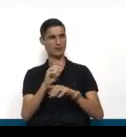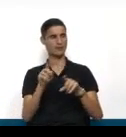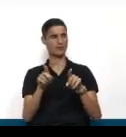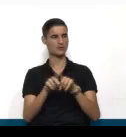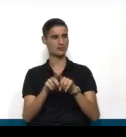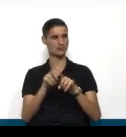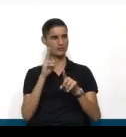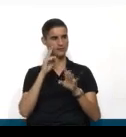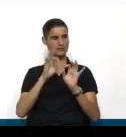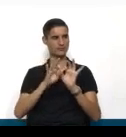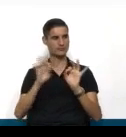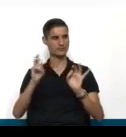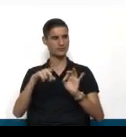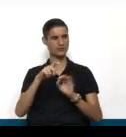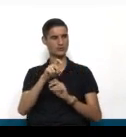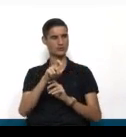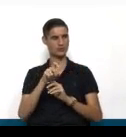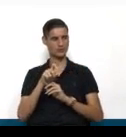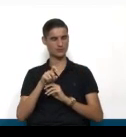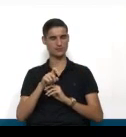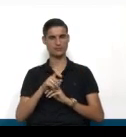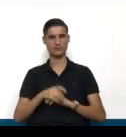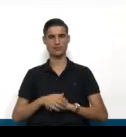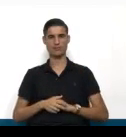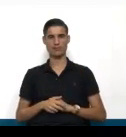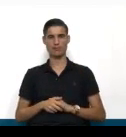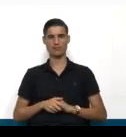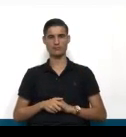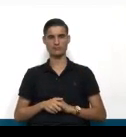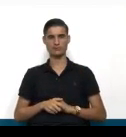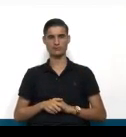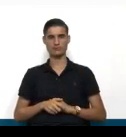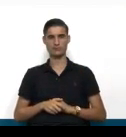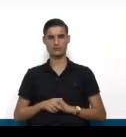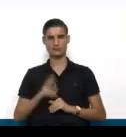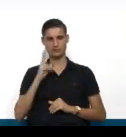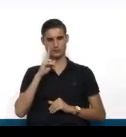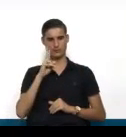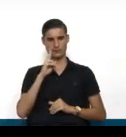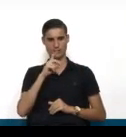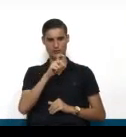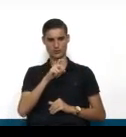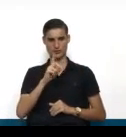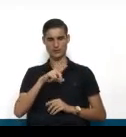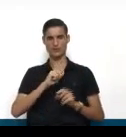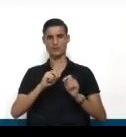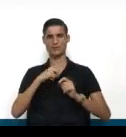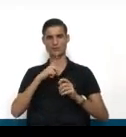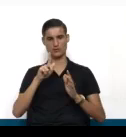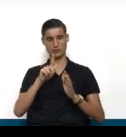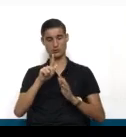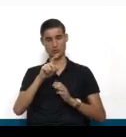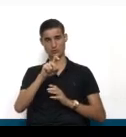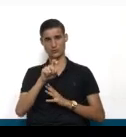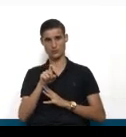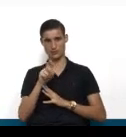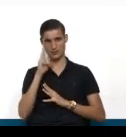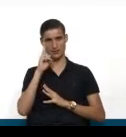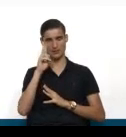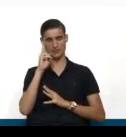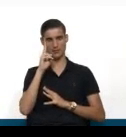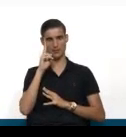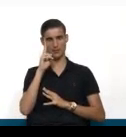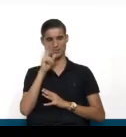considerando minha distância x, lembra que a gente já viu que quando nós temos que isso aqui é x, nós vamos ter uma função g de x,